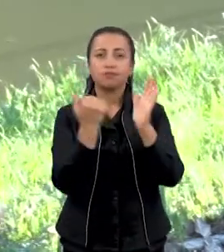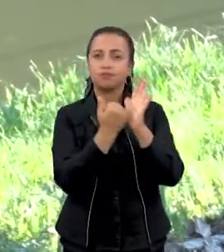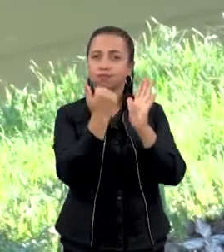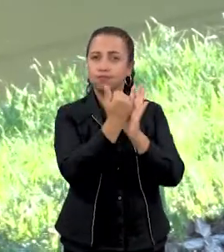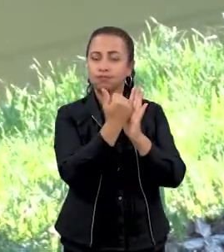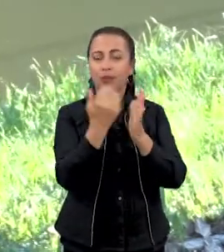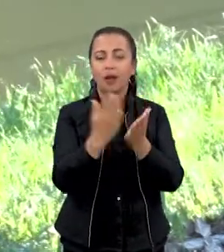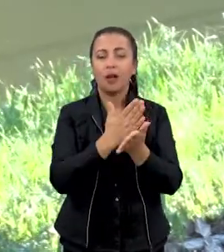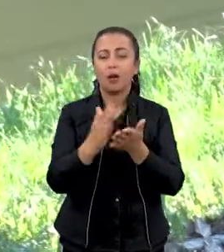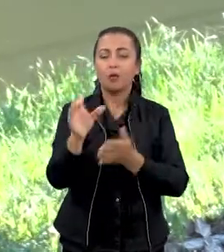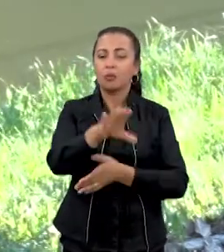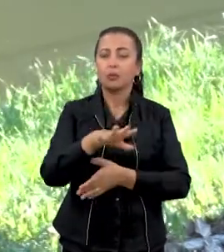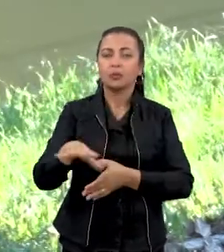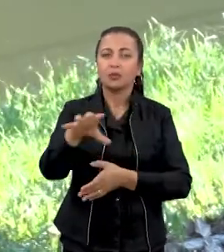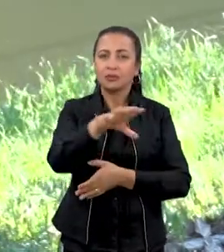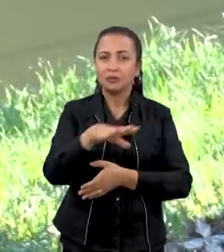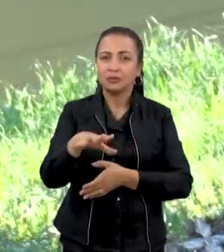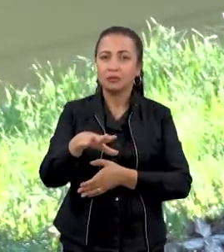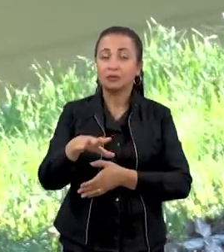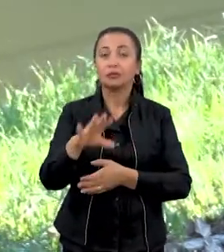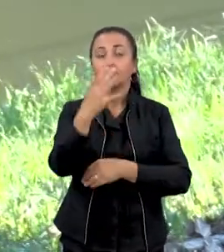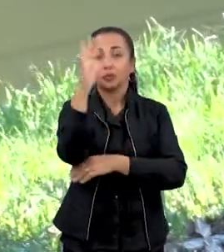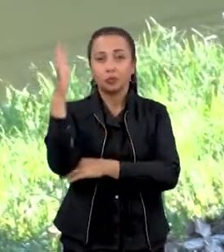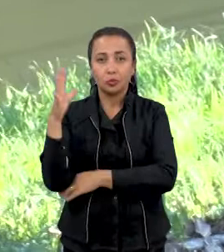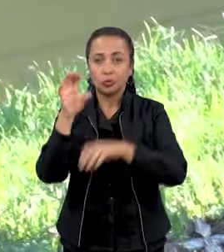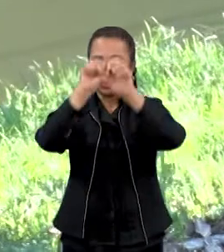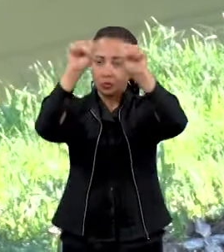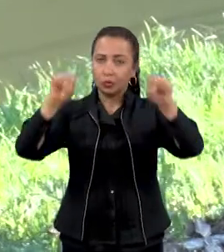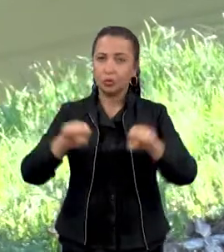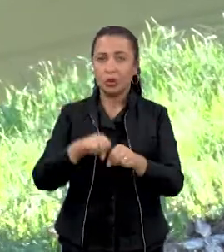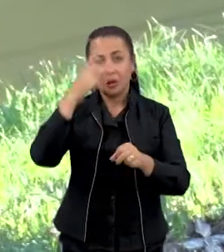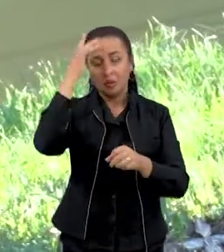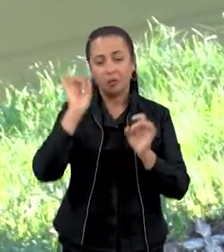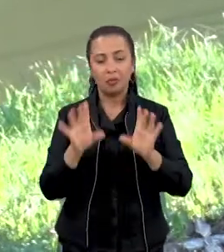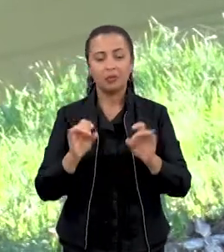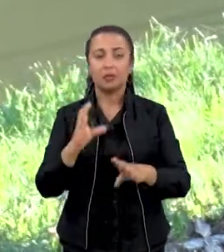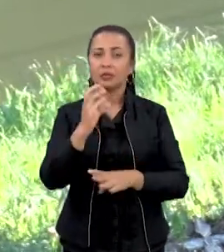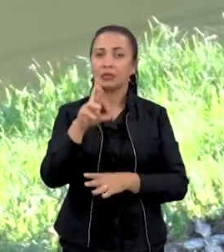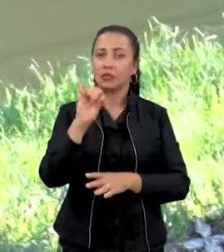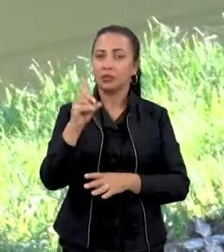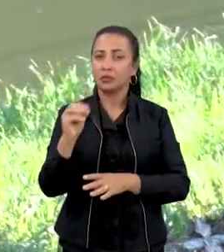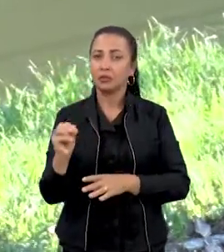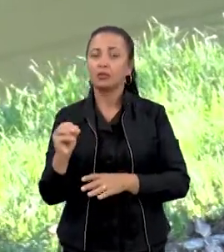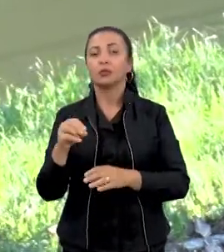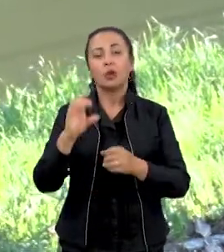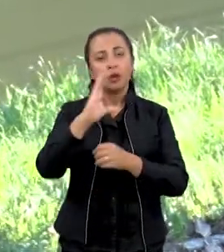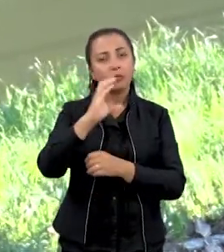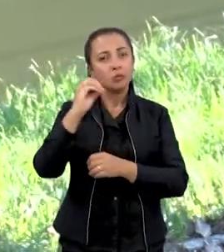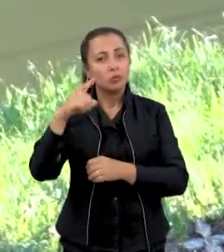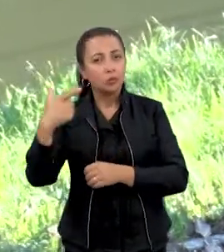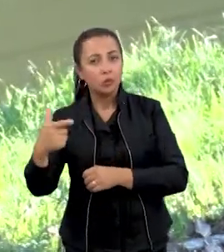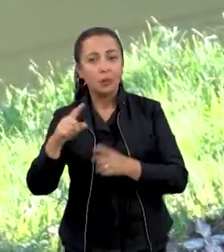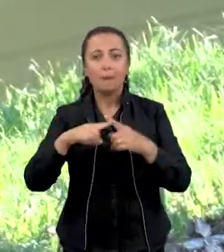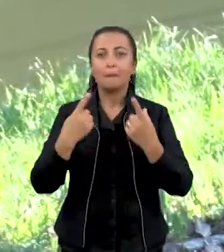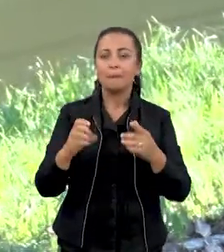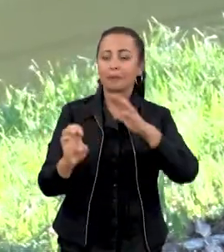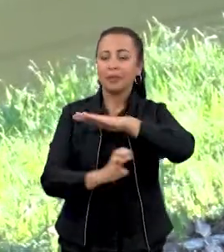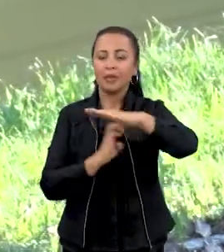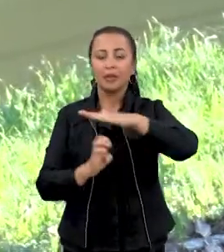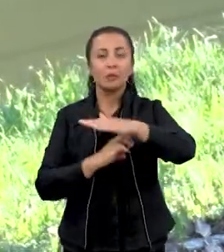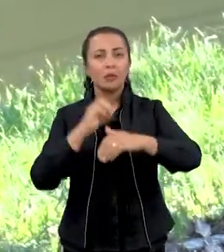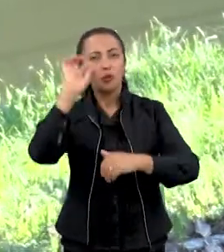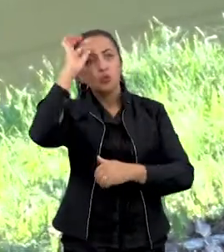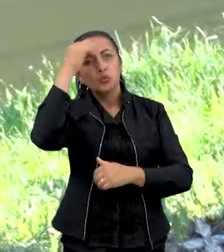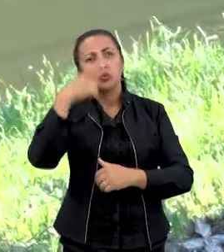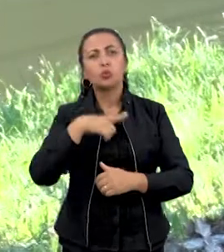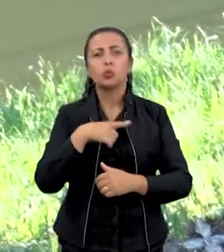foi certificada algumas áreas de sistemas agroflorestais, né, para a venda de créditos de carbono. Mas as certificadoras elas